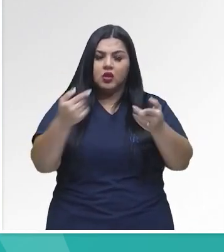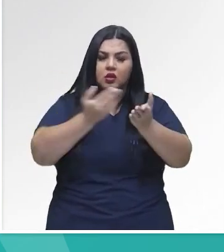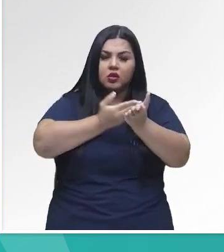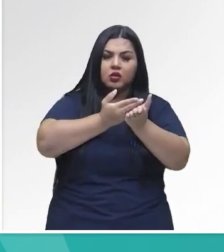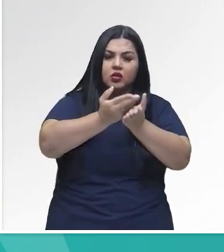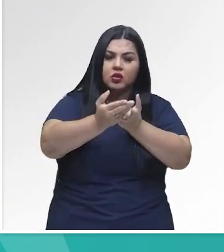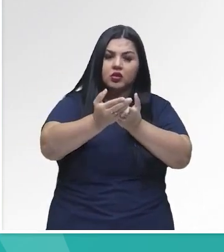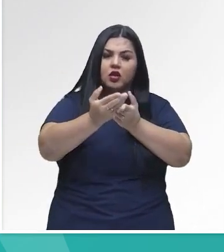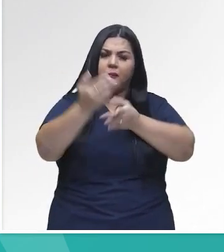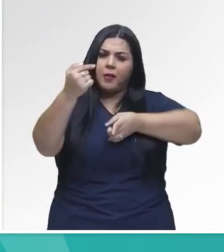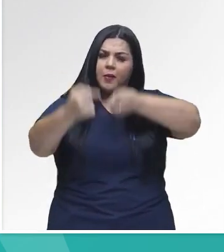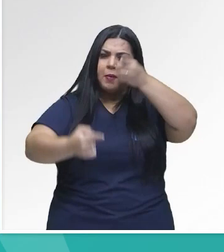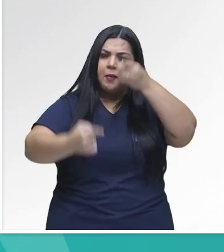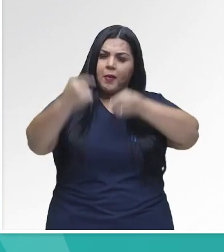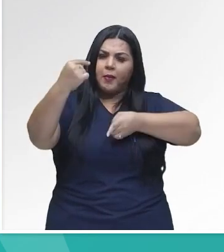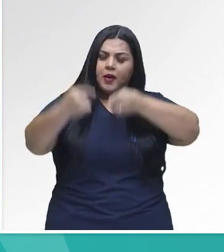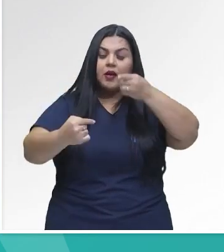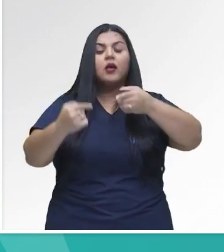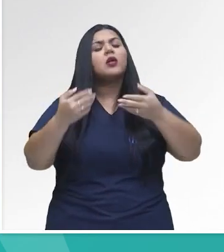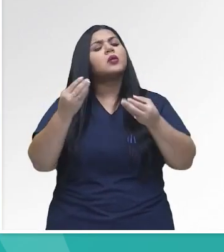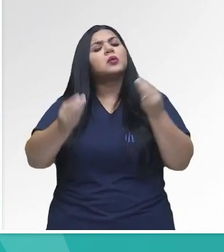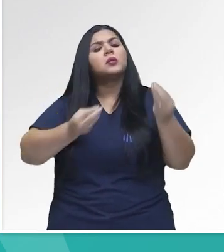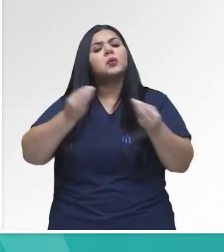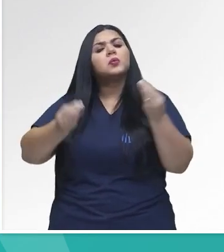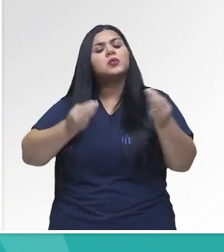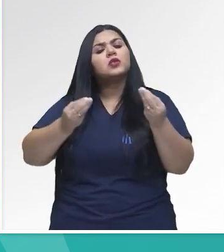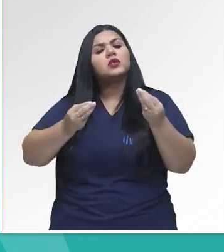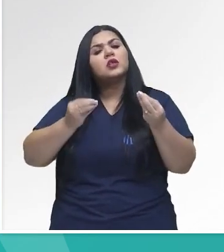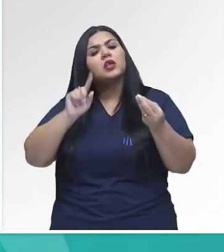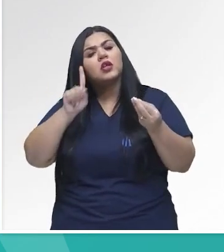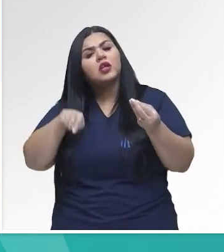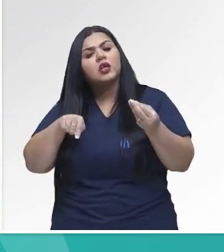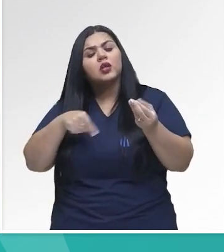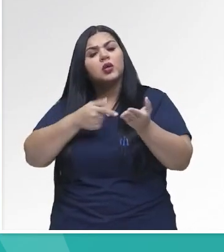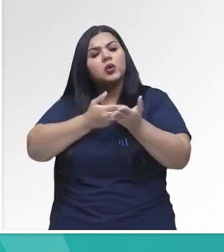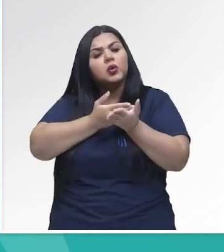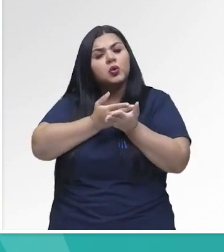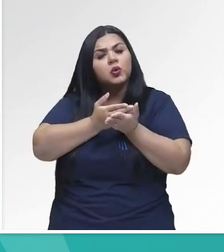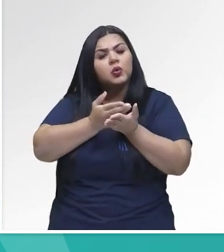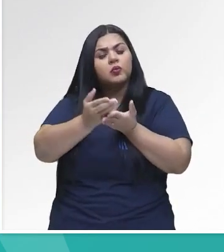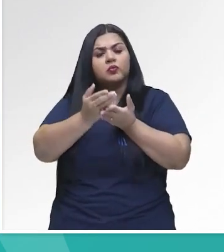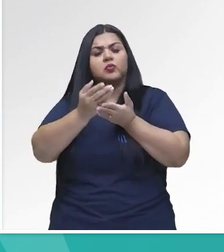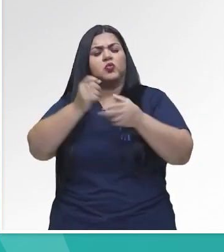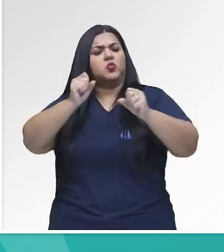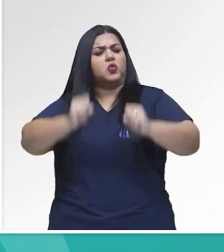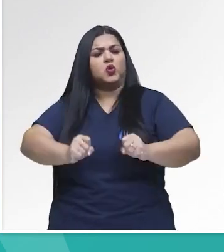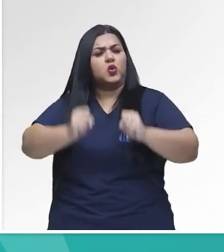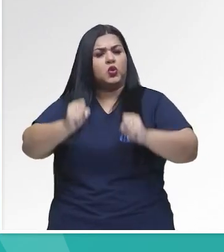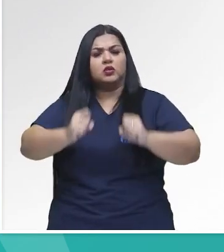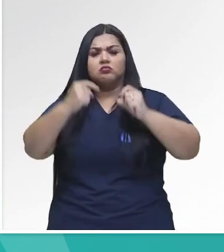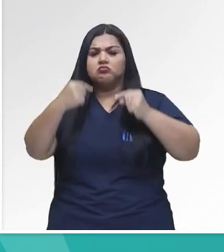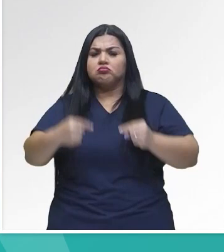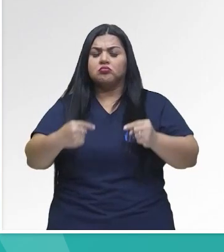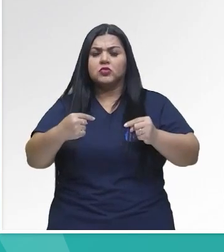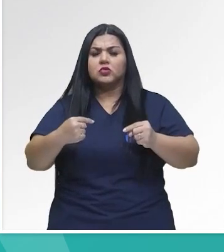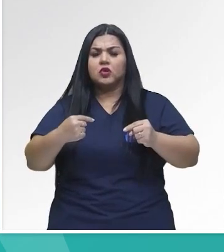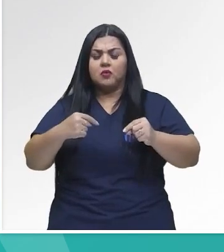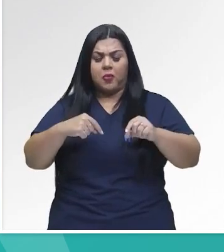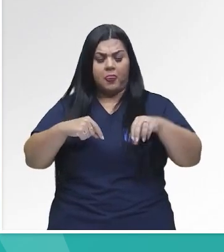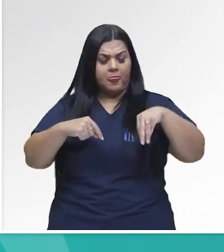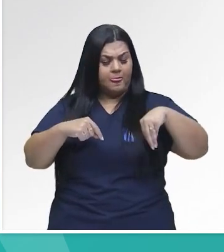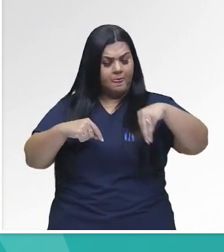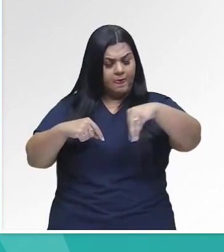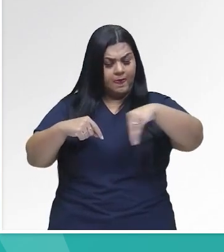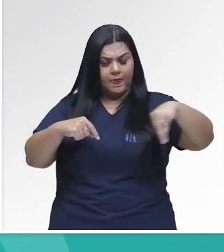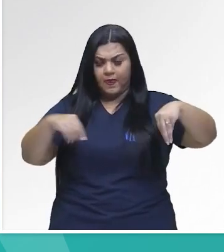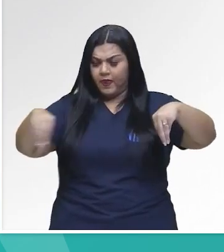iniciar a batalha. E como é, professora, que a gente pode batalhar? Como é que essas peças elas vão